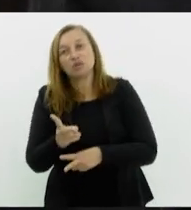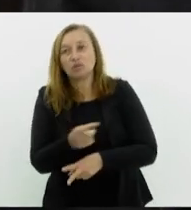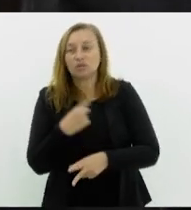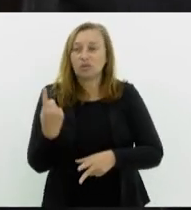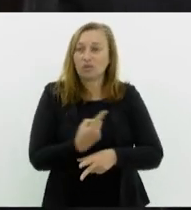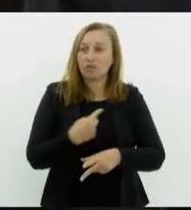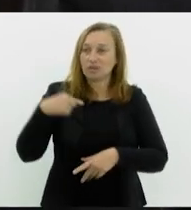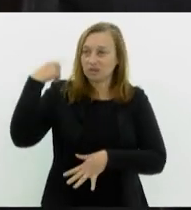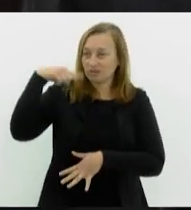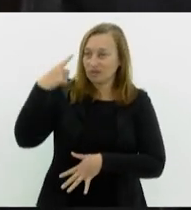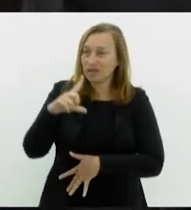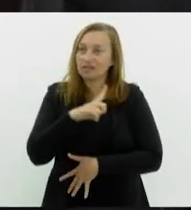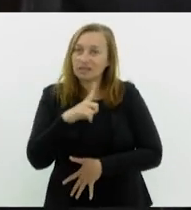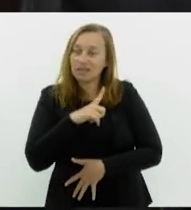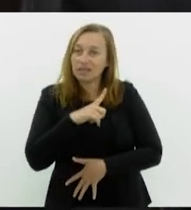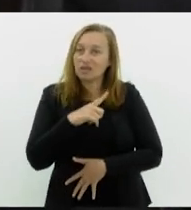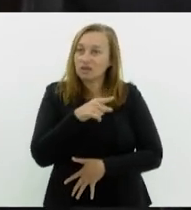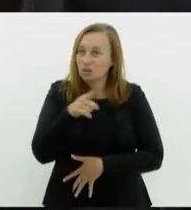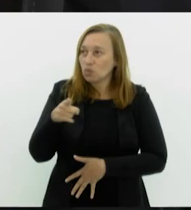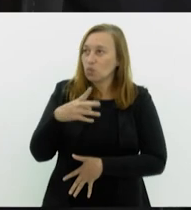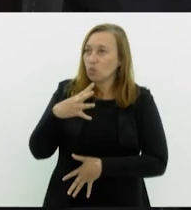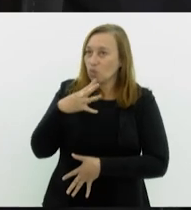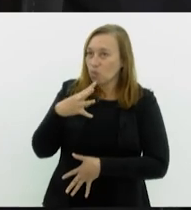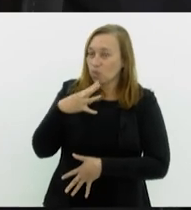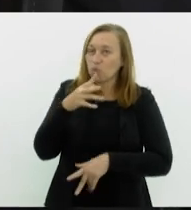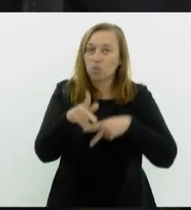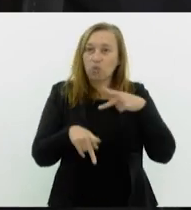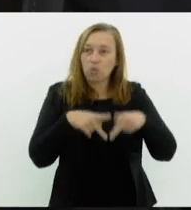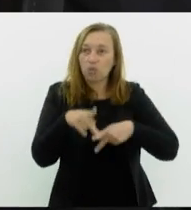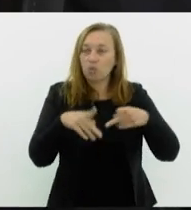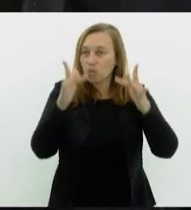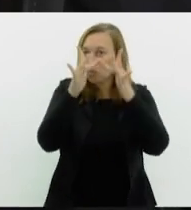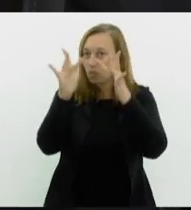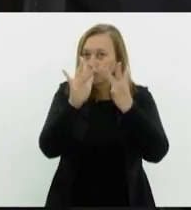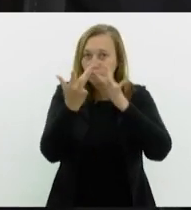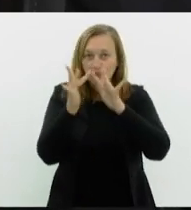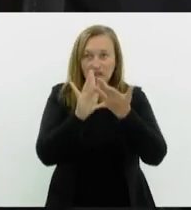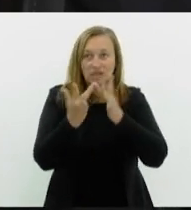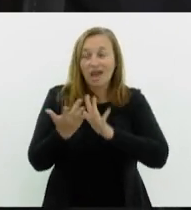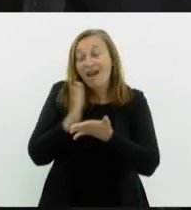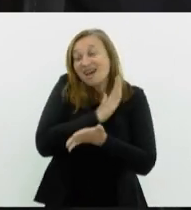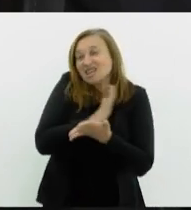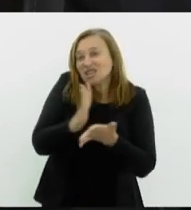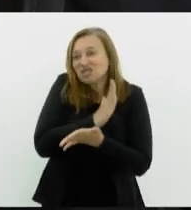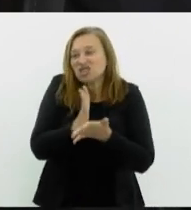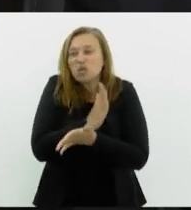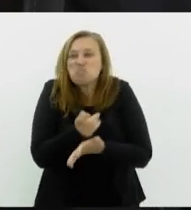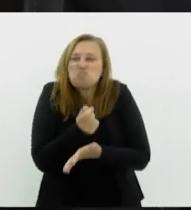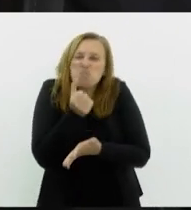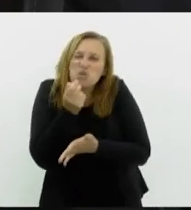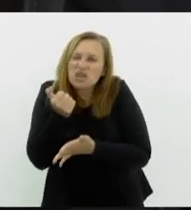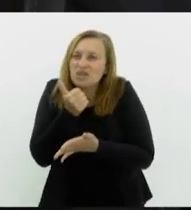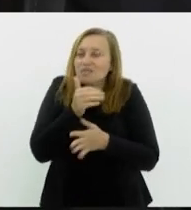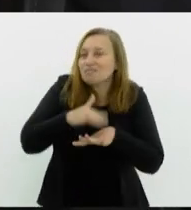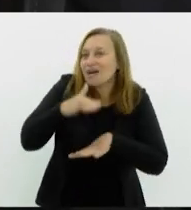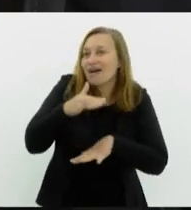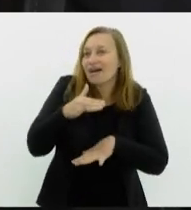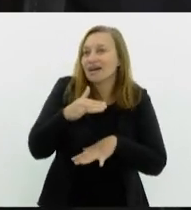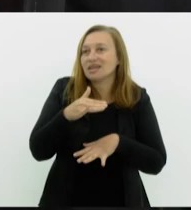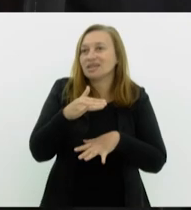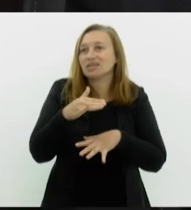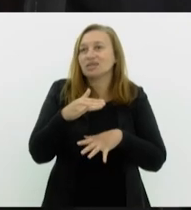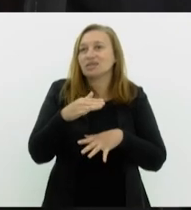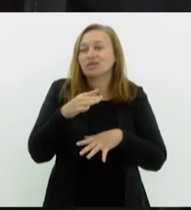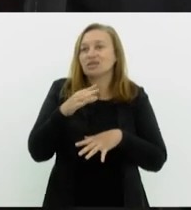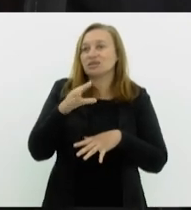temos, porque os senhores conhecem o povo, estão ali em contato, e a gente, às vezes, está um pouquinho mais ali no